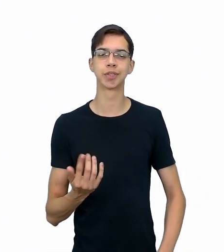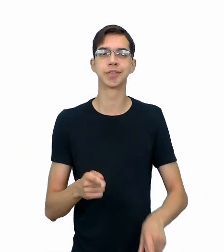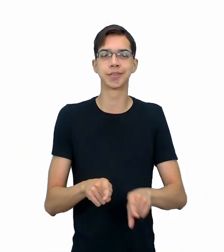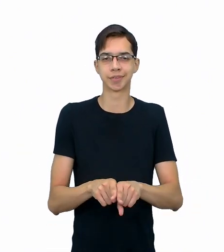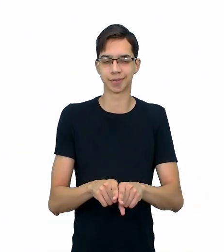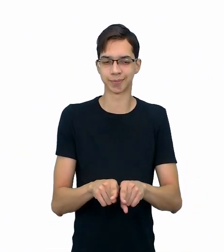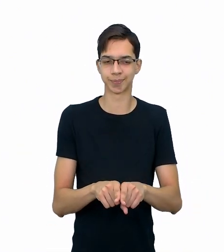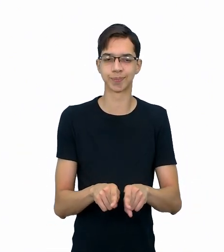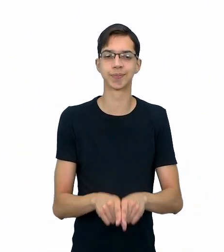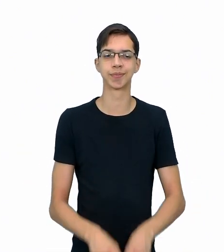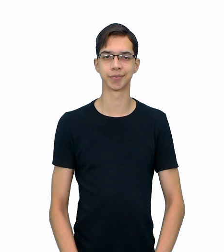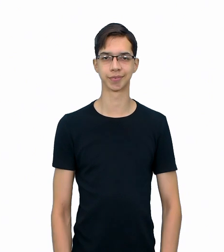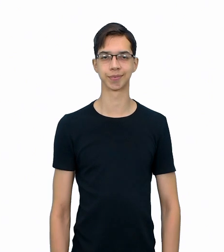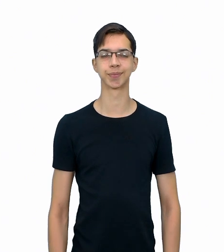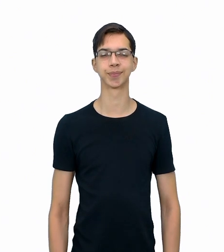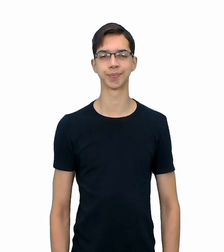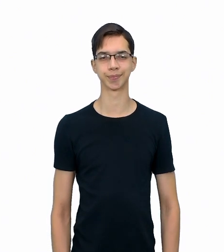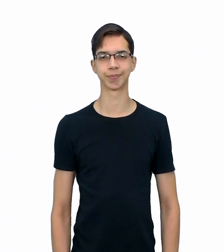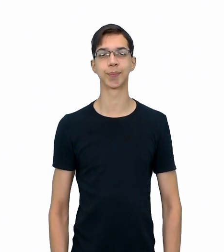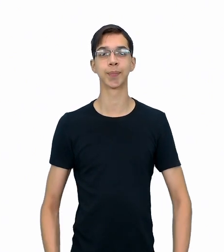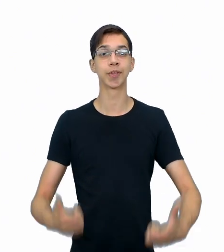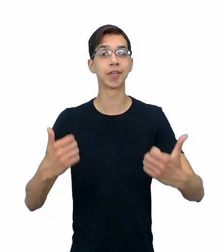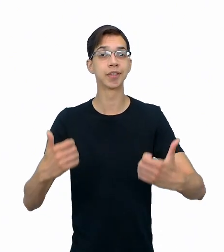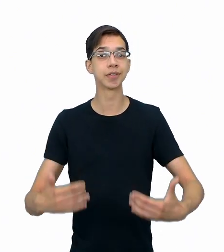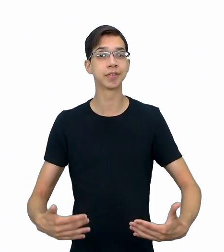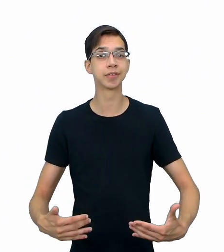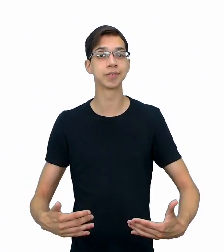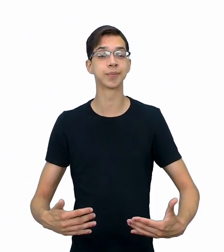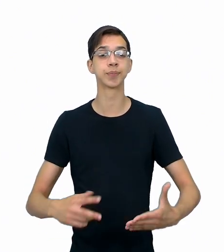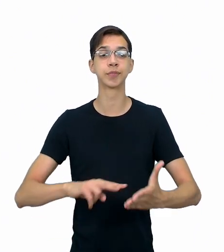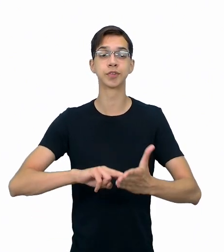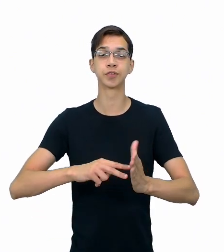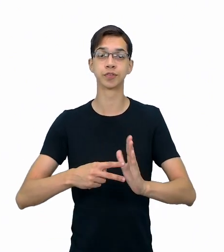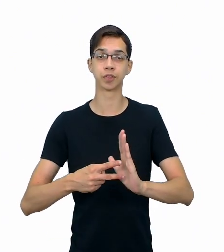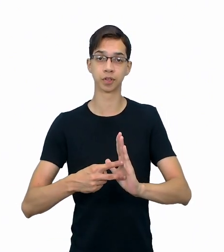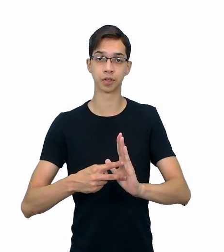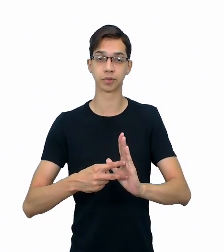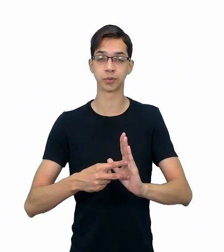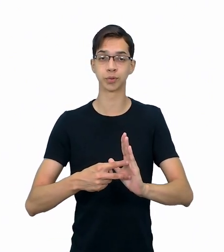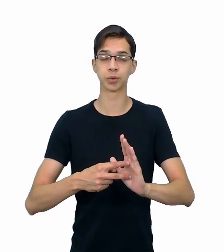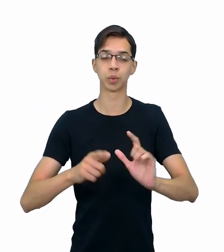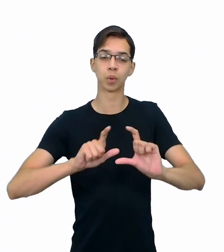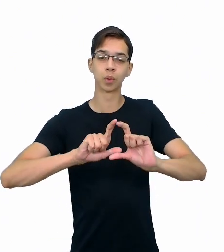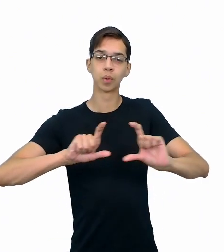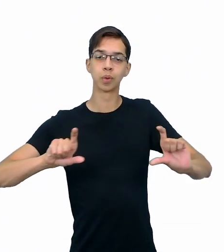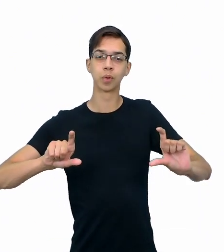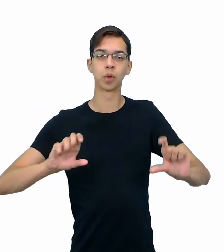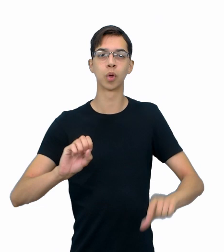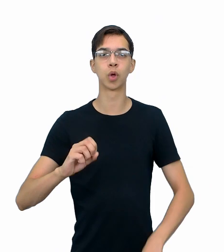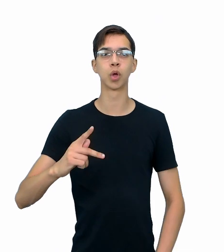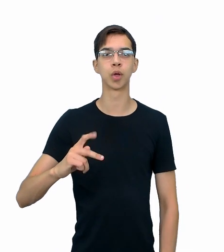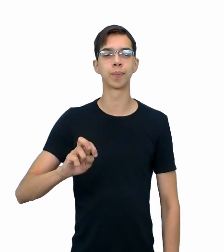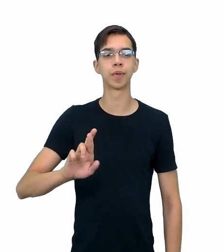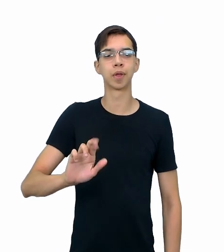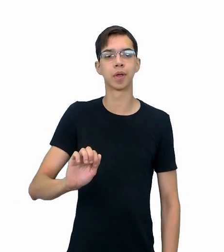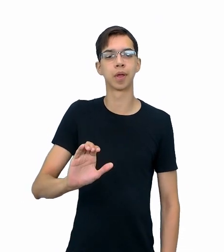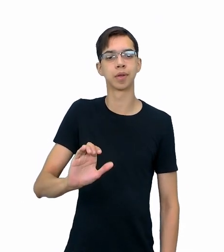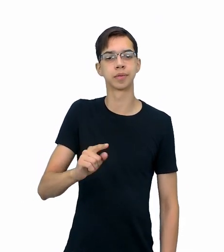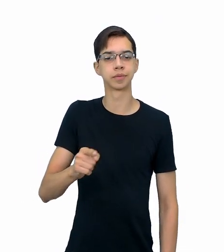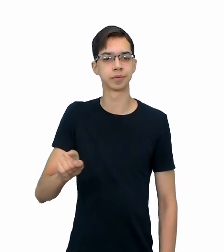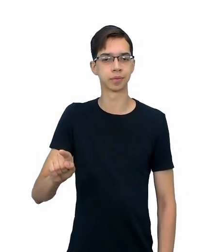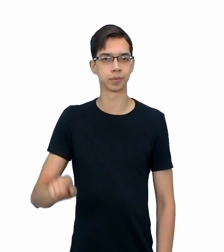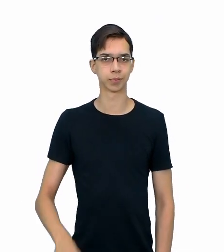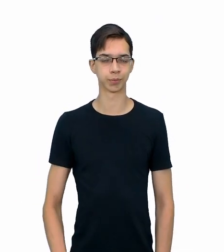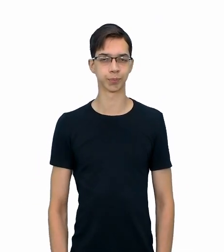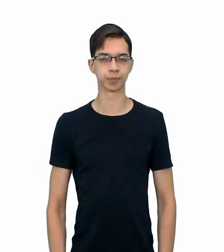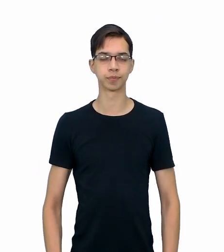onde nós tratamos dos significados das operações e a mudança do lugar da incógnita. Nós